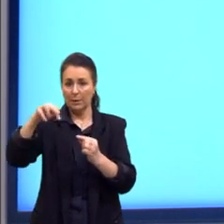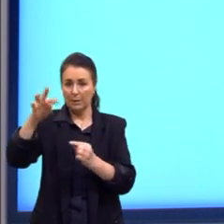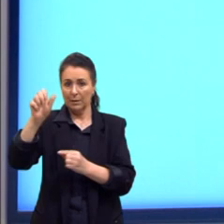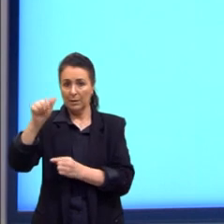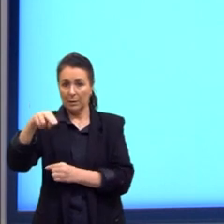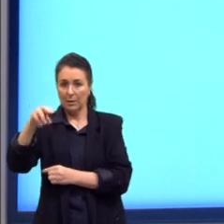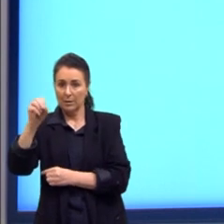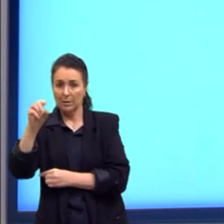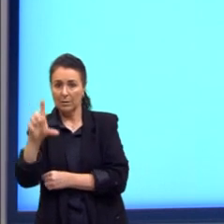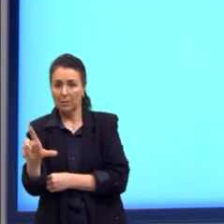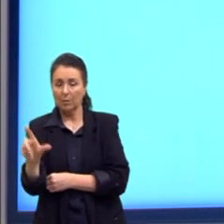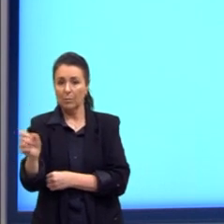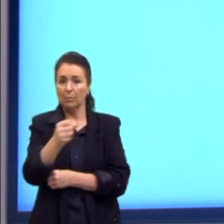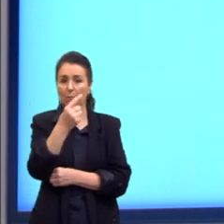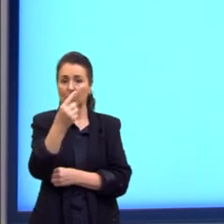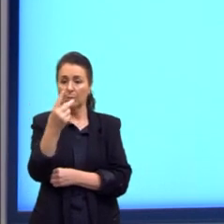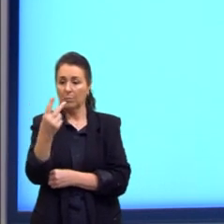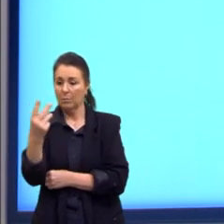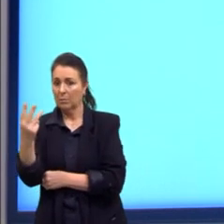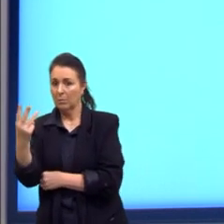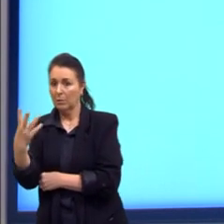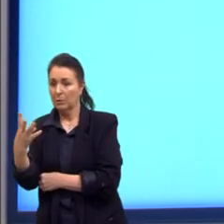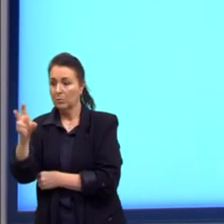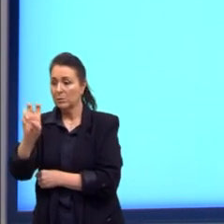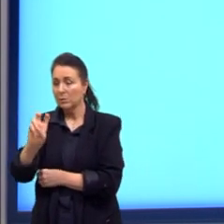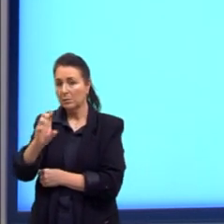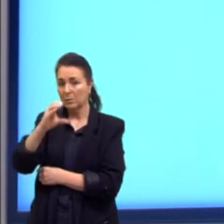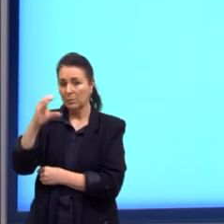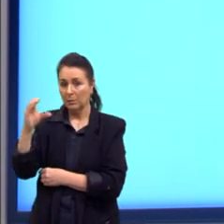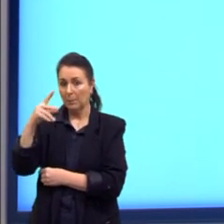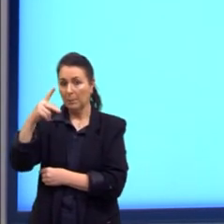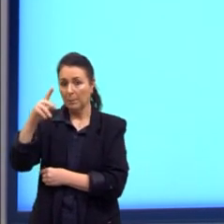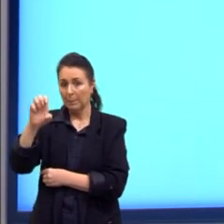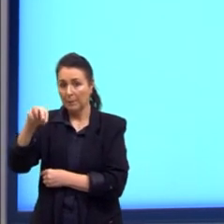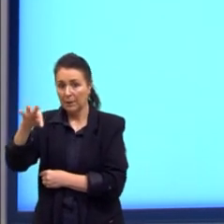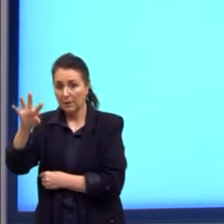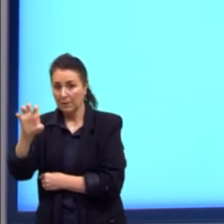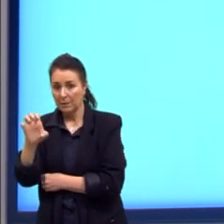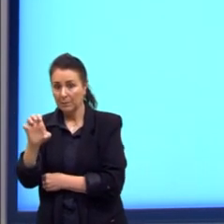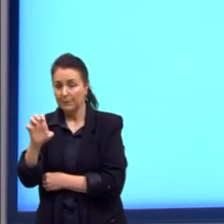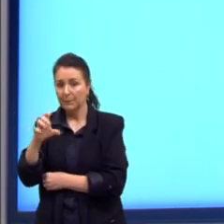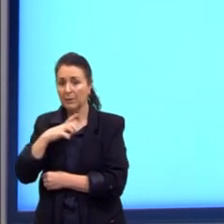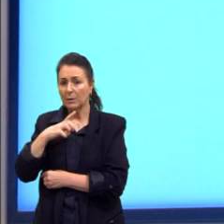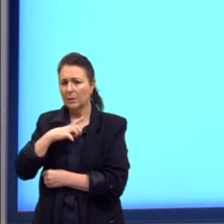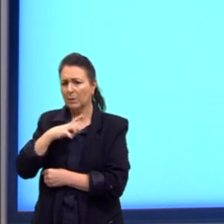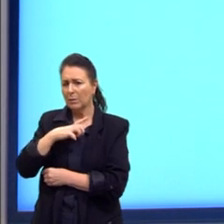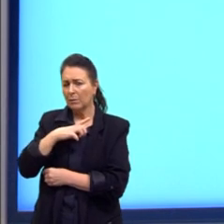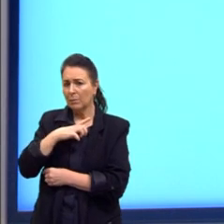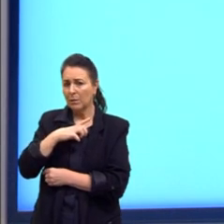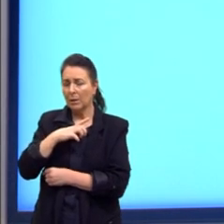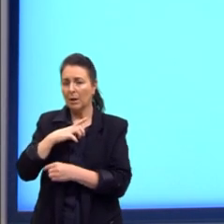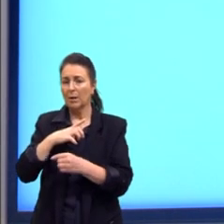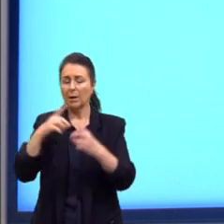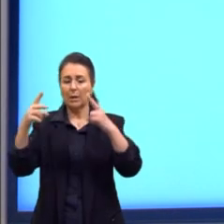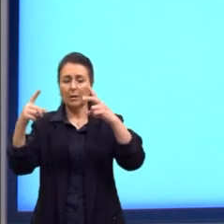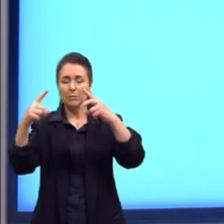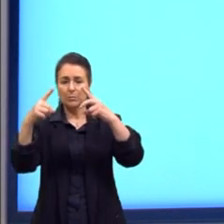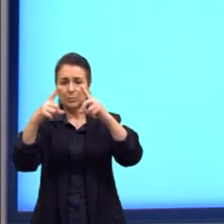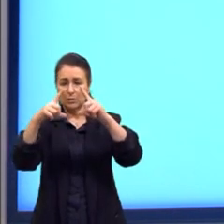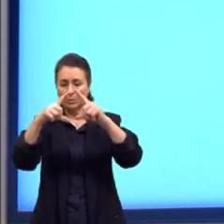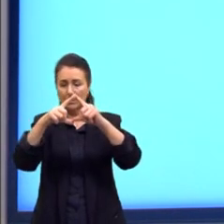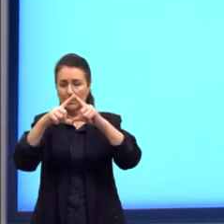1 2 3 4 5 carbonos pente não tenho insaturação heol